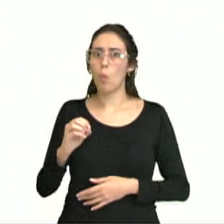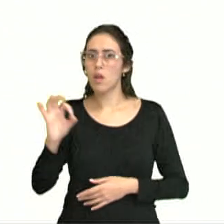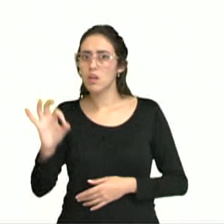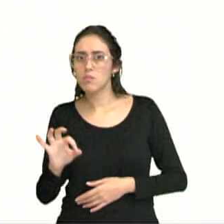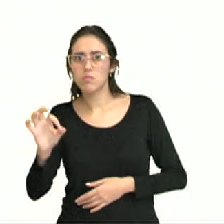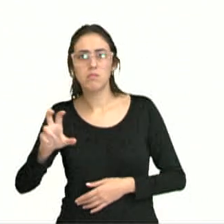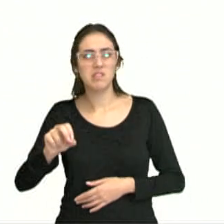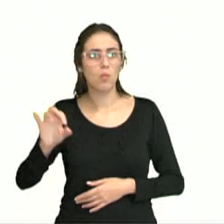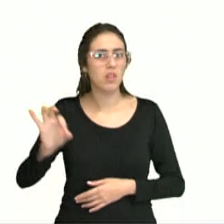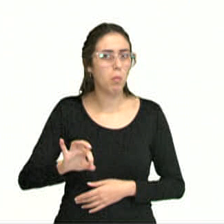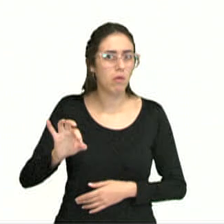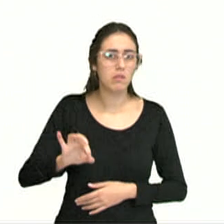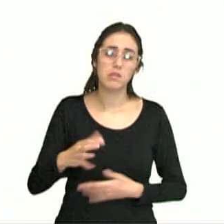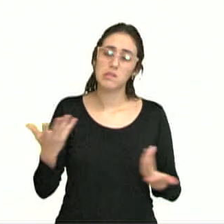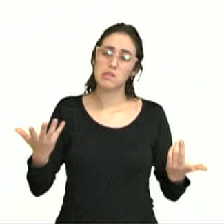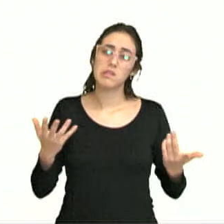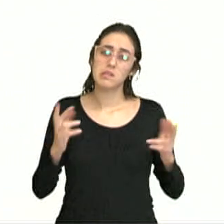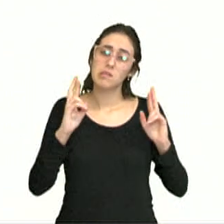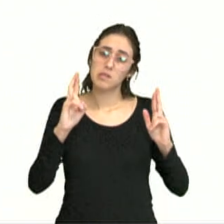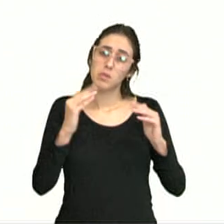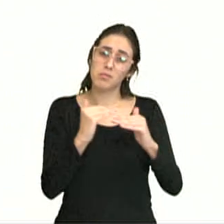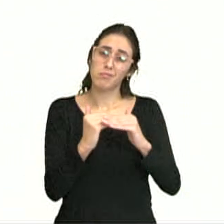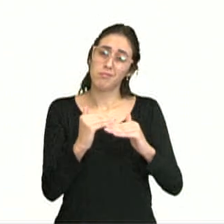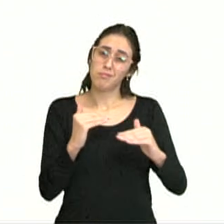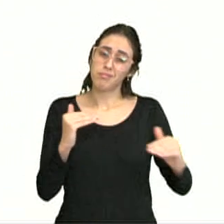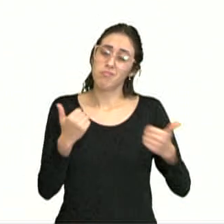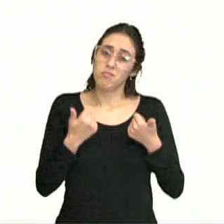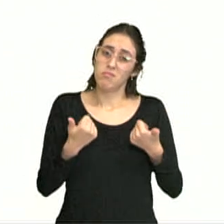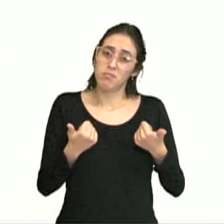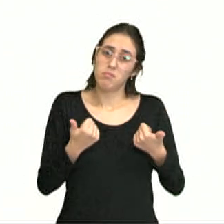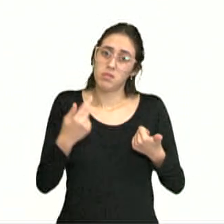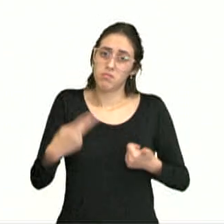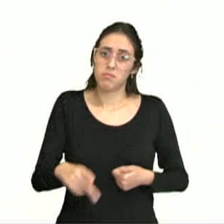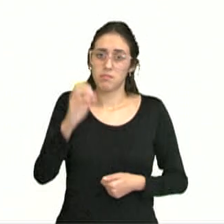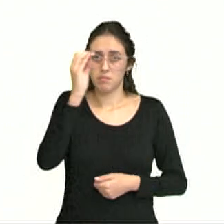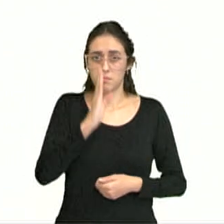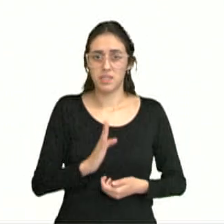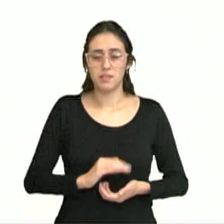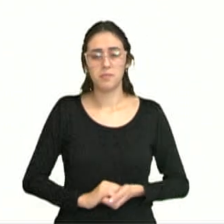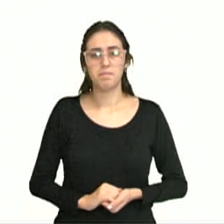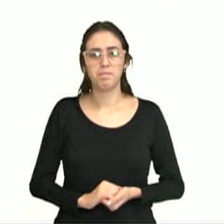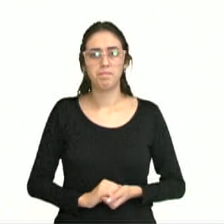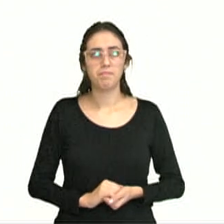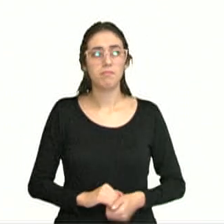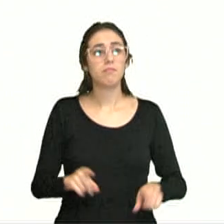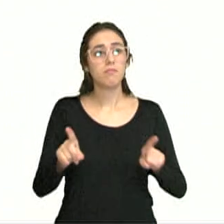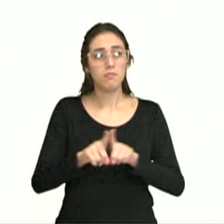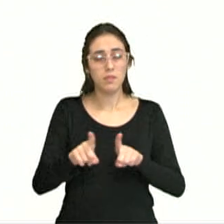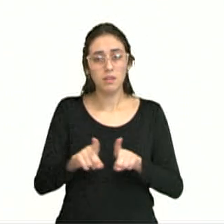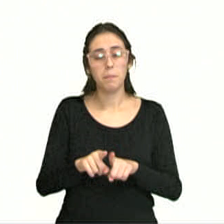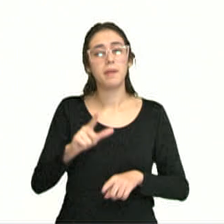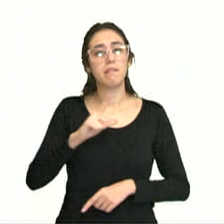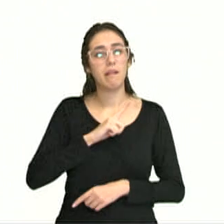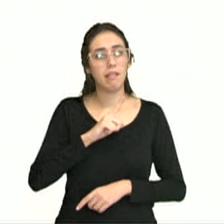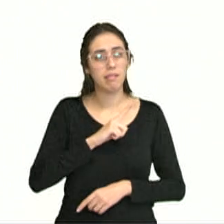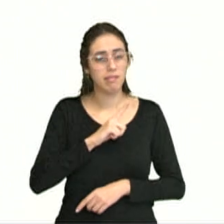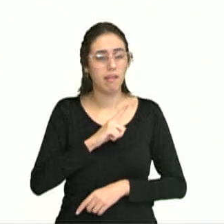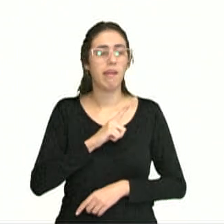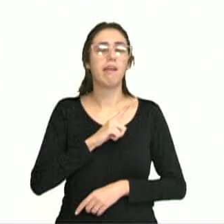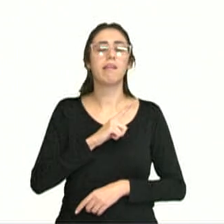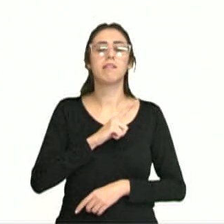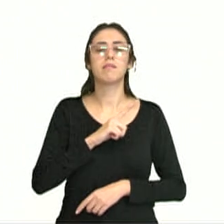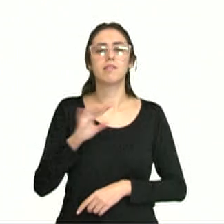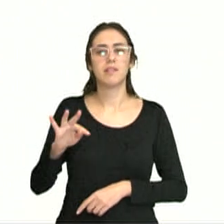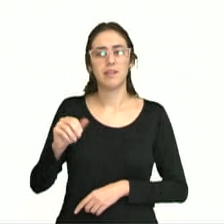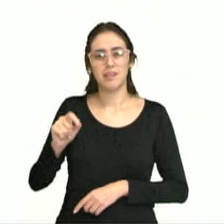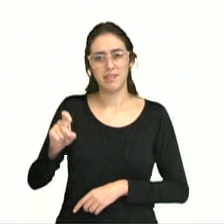50%. Mas vamos esperar que ela se mantenha porque mostra uma estabilidade do Brasil. Por fim, nós também temos, dentro dessas